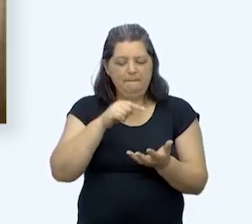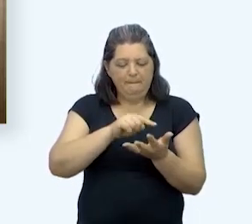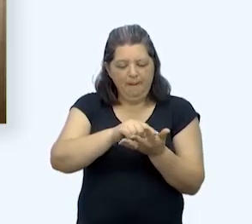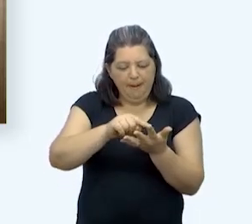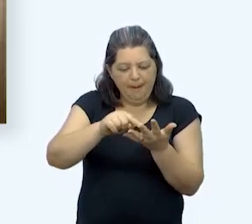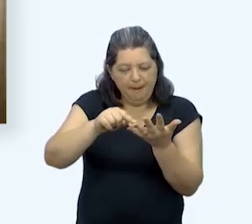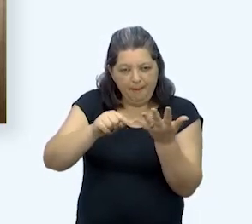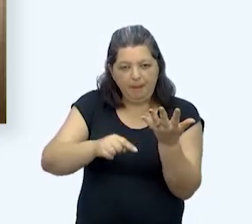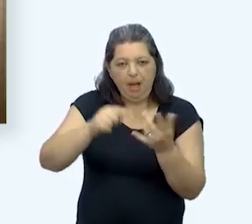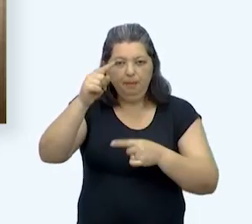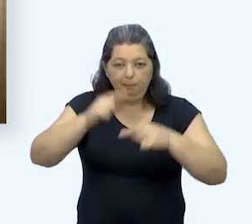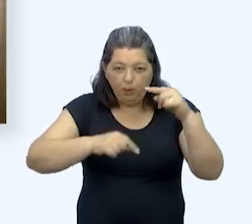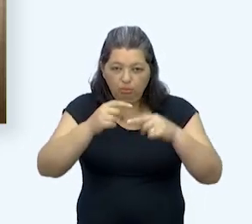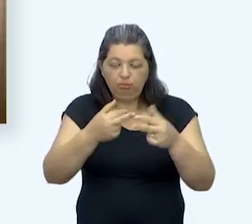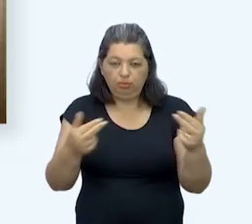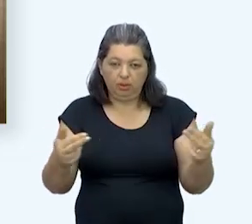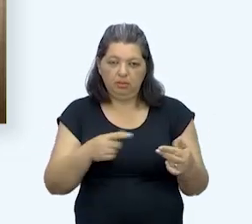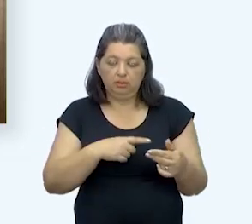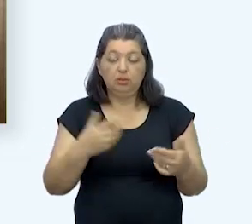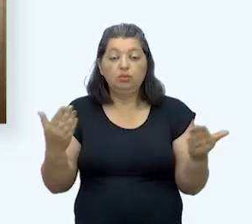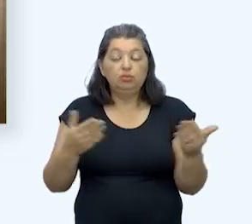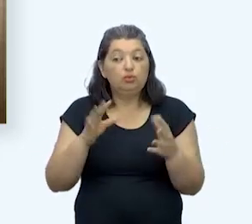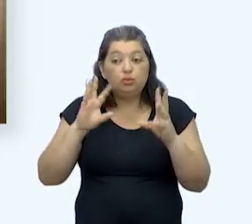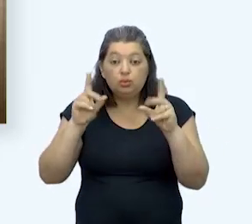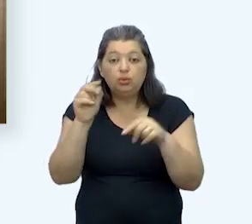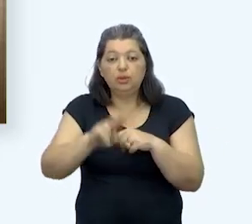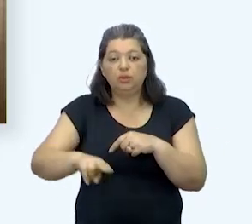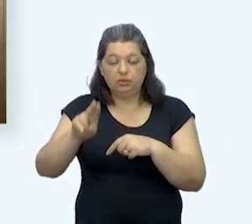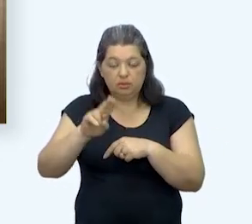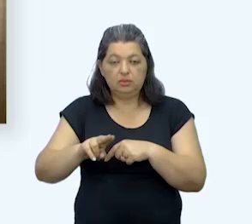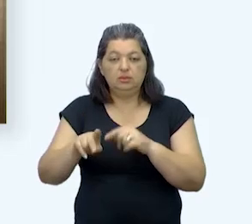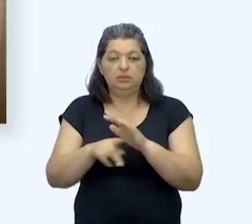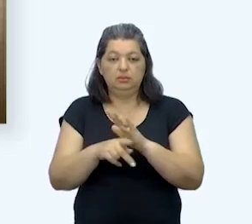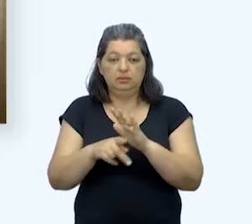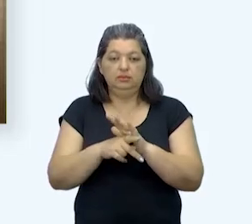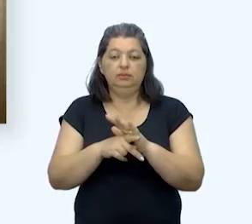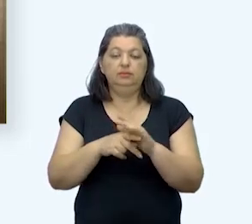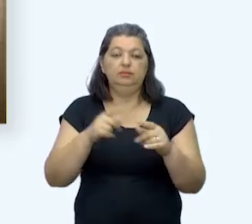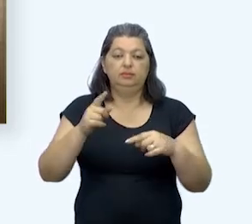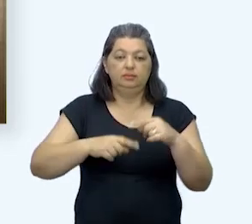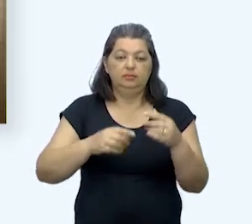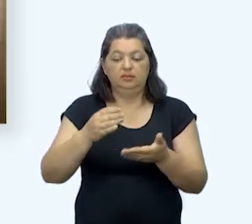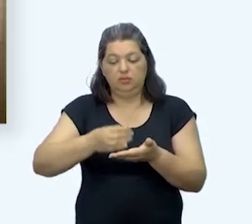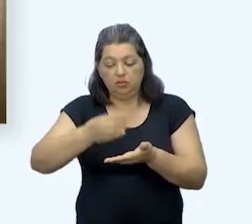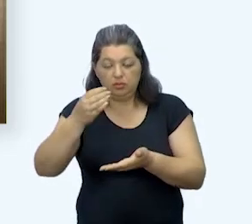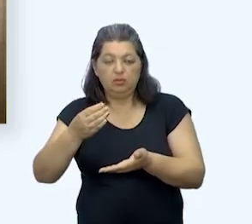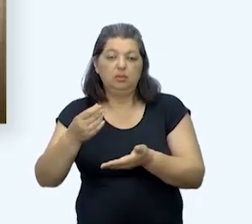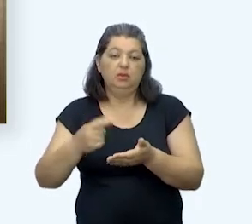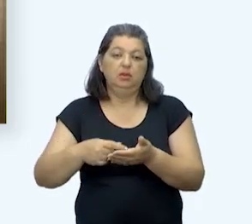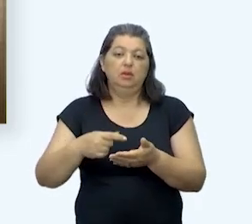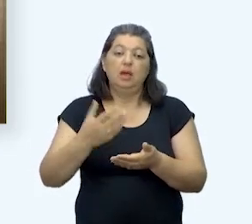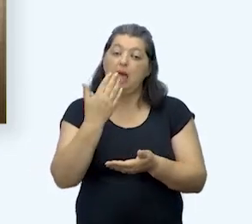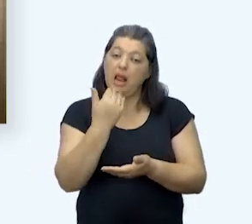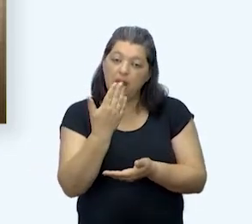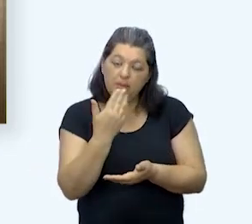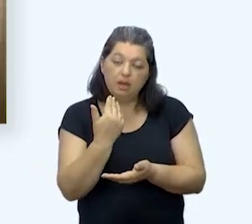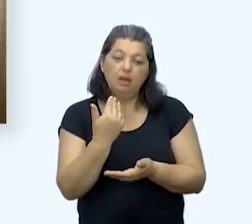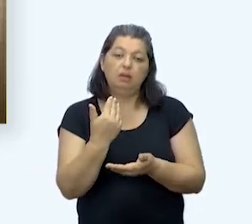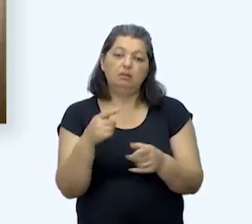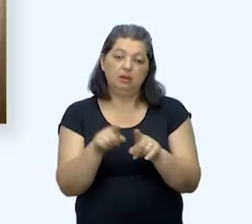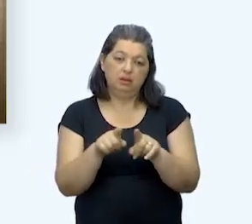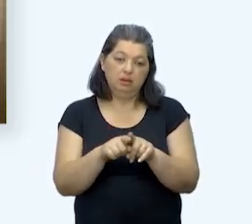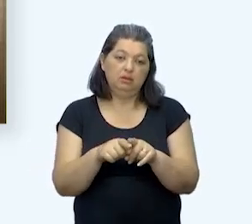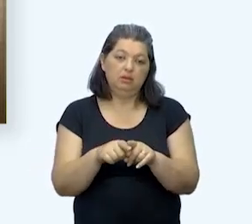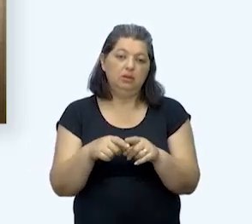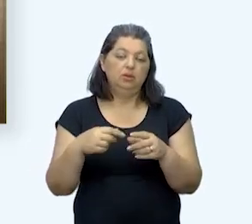descartáveis existem? Para tudo hoje tem uma embalagem. Para os cosméticos tem potinho, tubinho. Para os alimentos, nem se fala, então